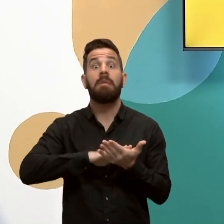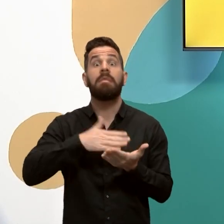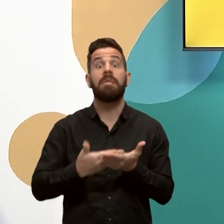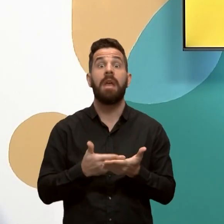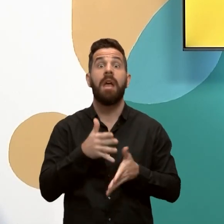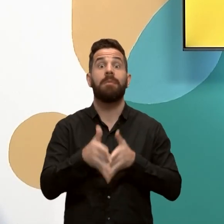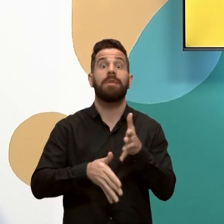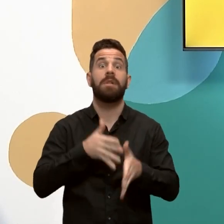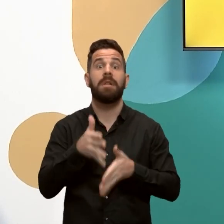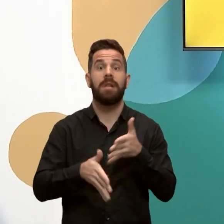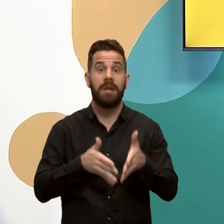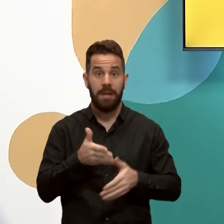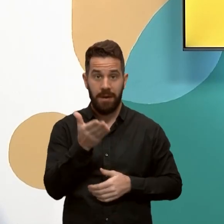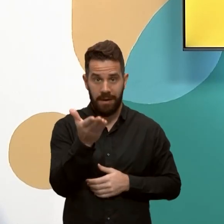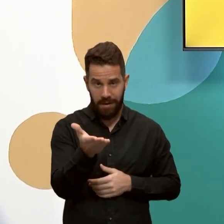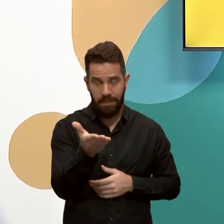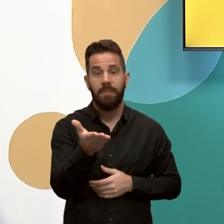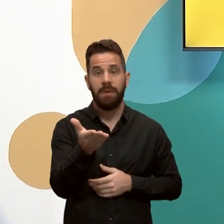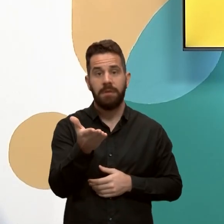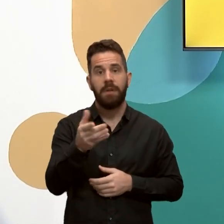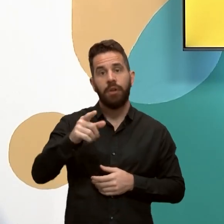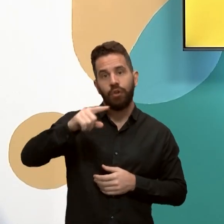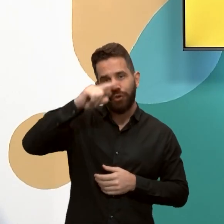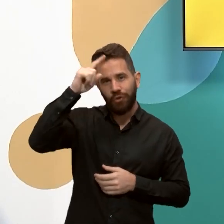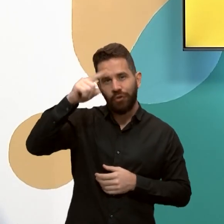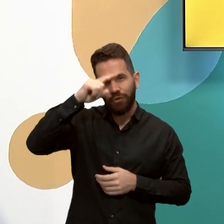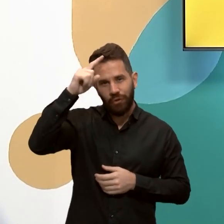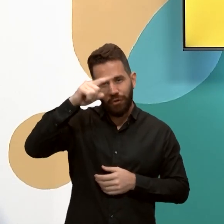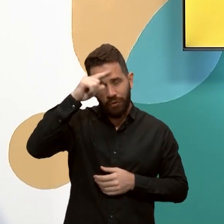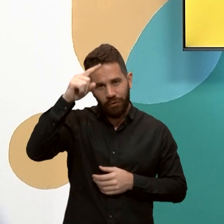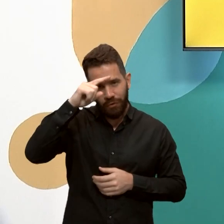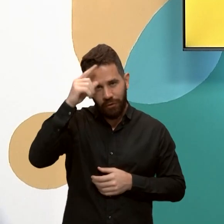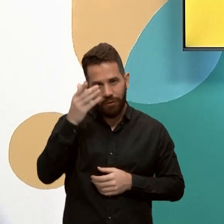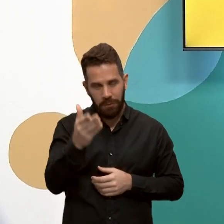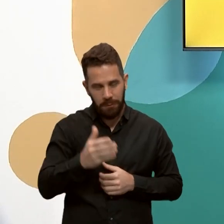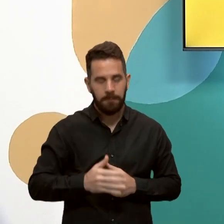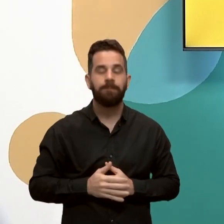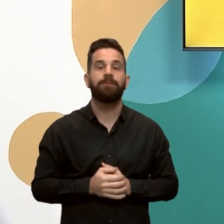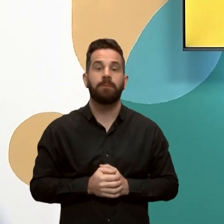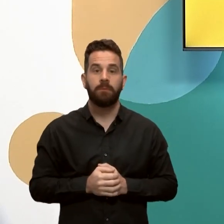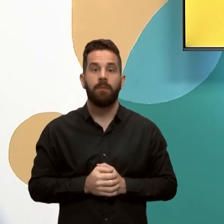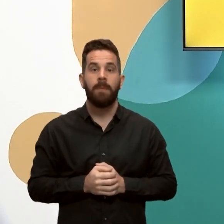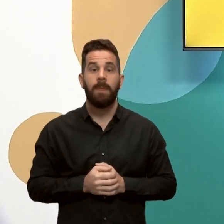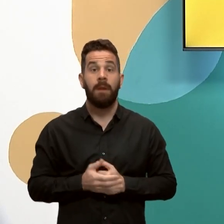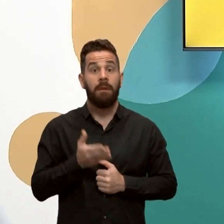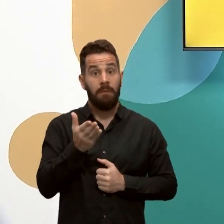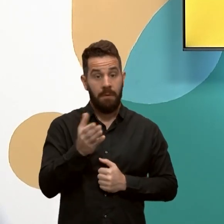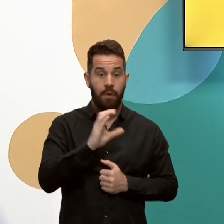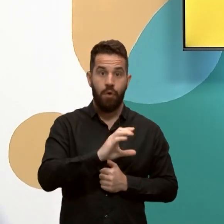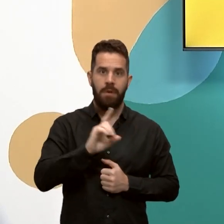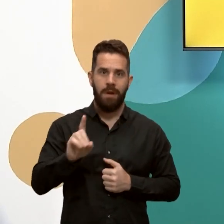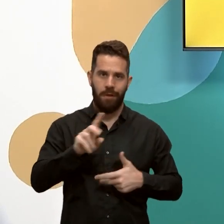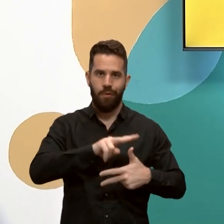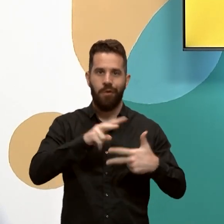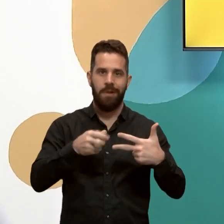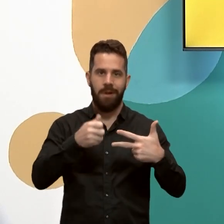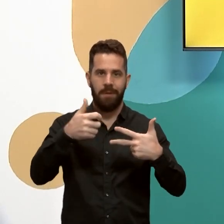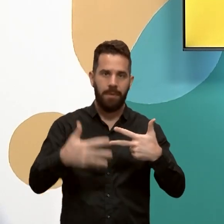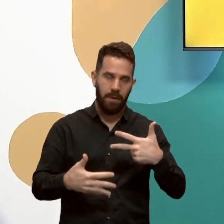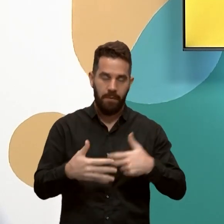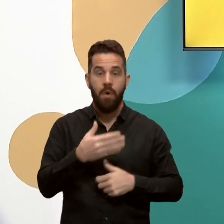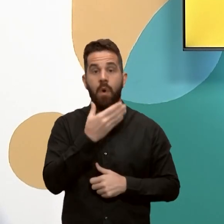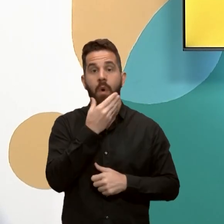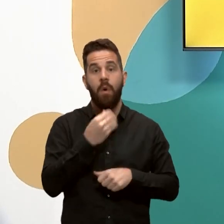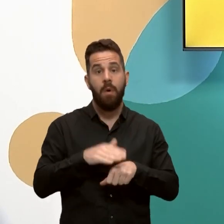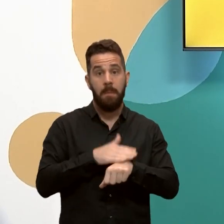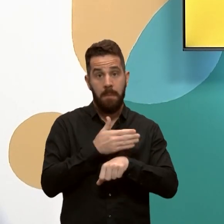para Libras, neste bloco, nós contamos com a presença do professor Diego Barbosa, que é o coordenador do Labitave. Ele é um